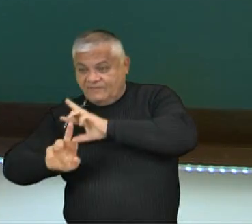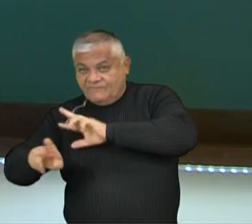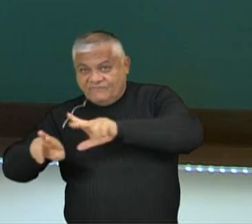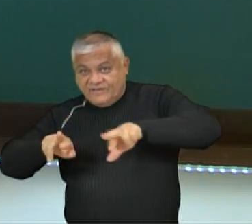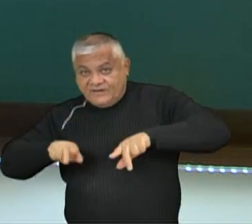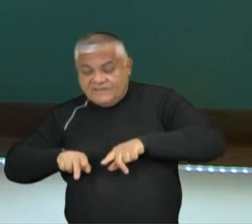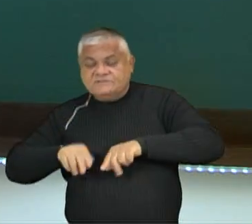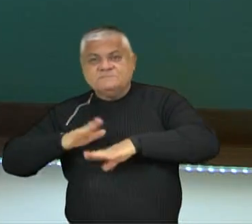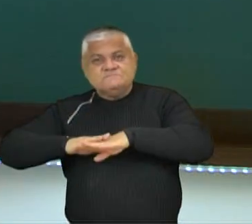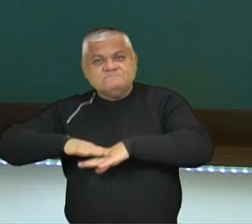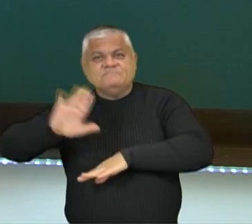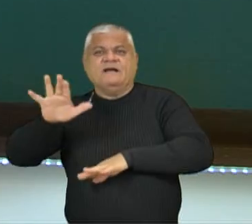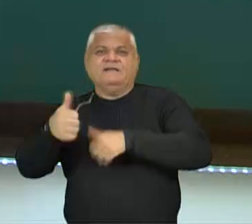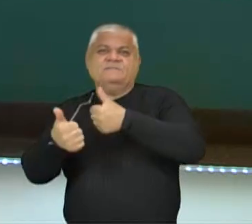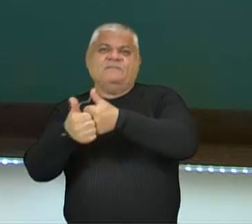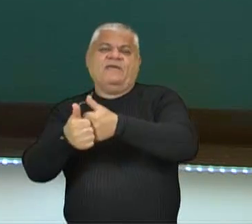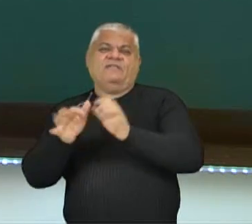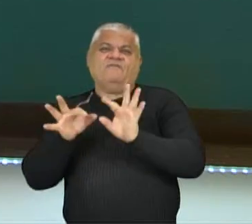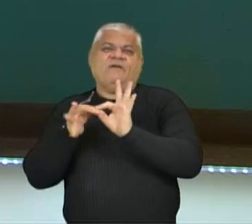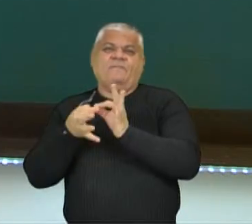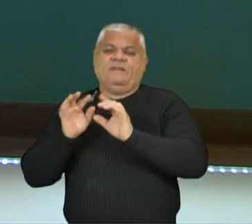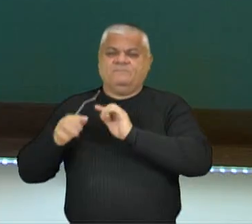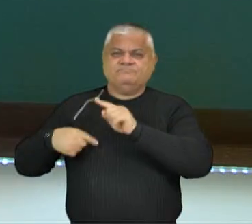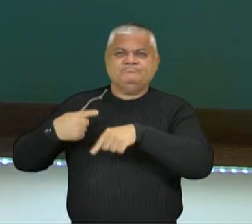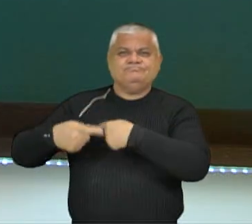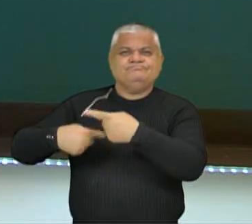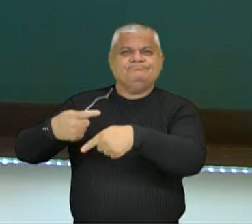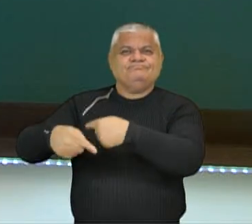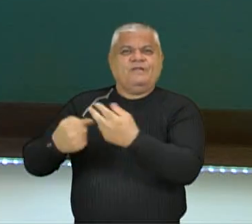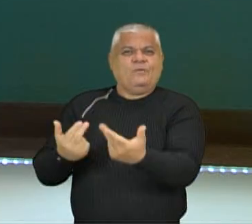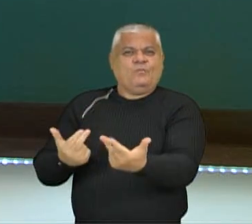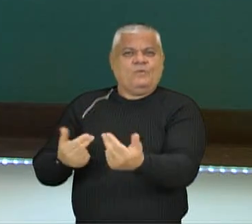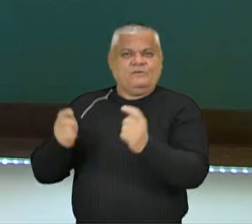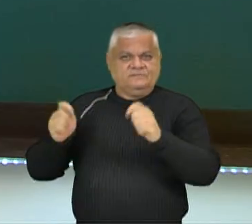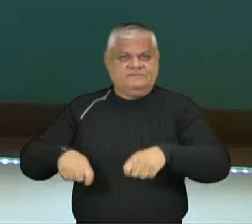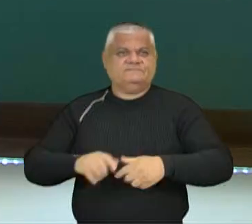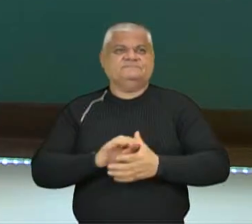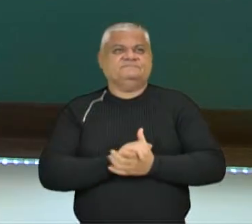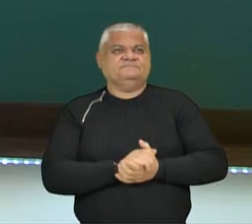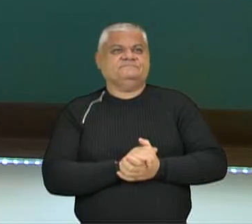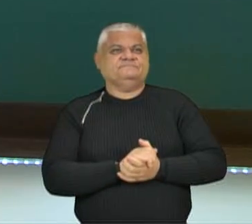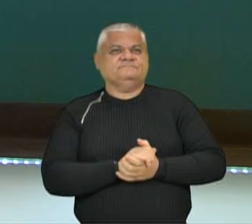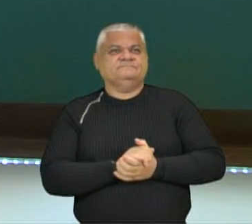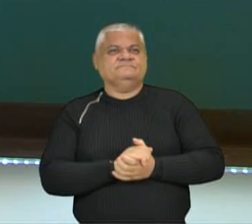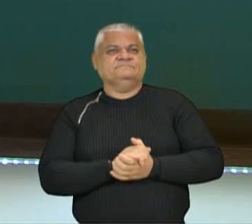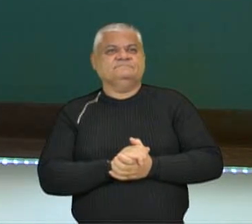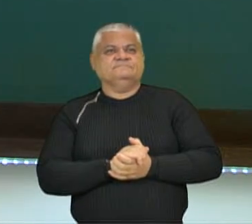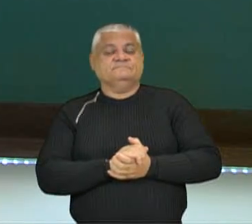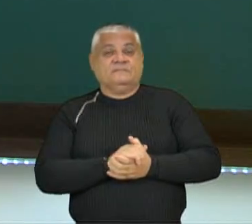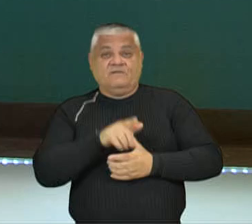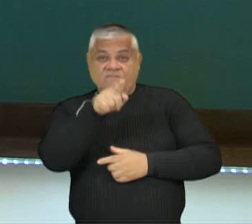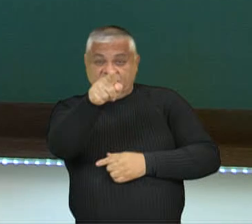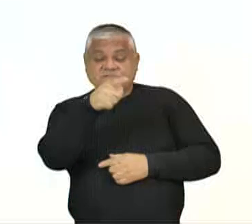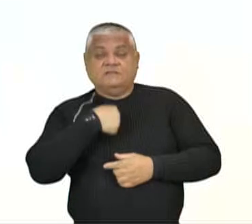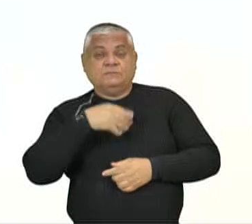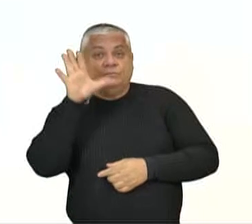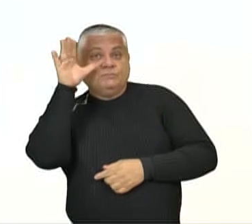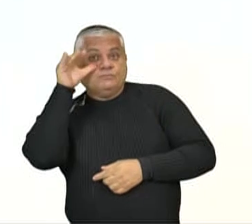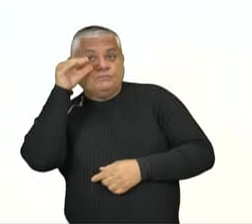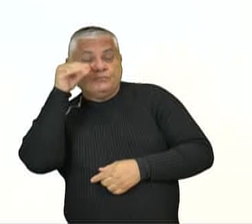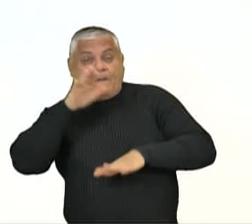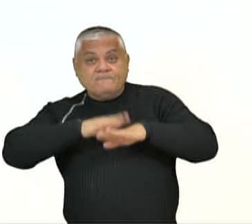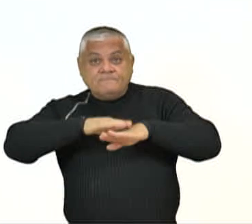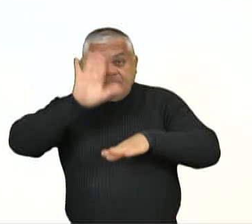diferentes, mais próximo evolutivamente aquelas duas espécies estão. Então, para vocês conhecerem aí